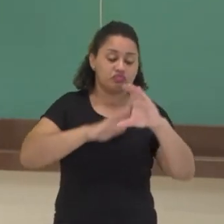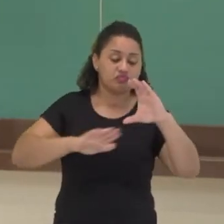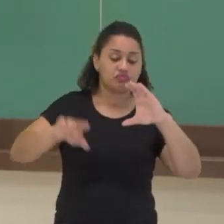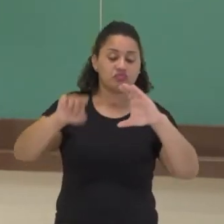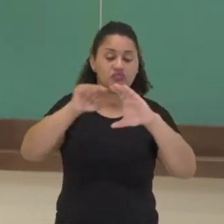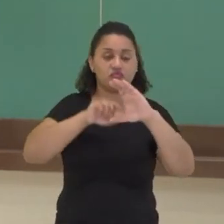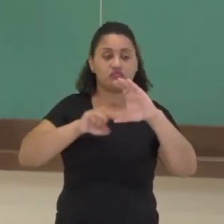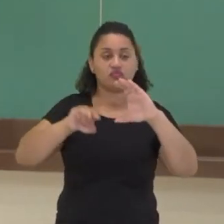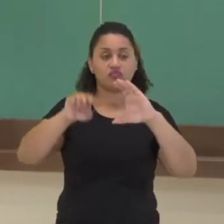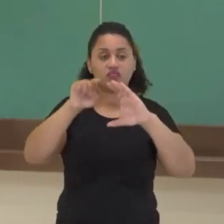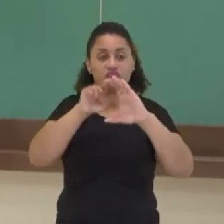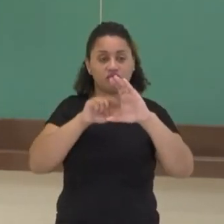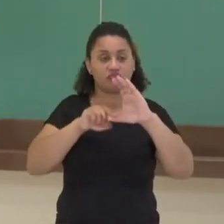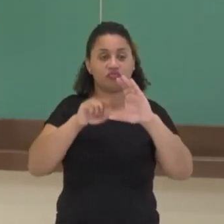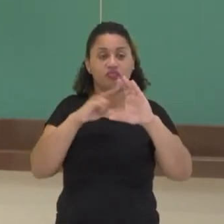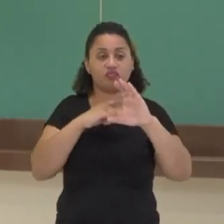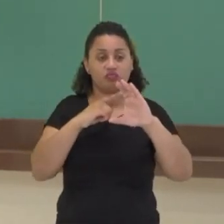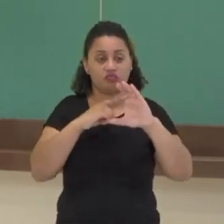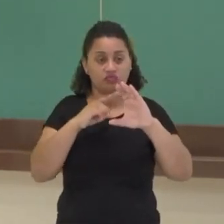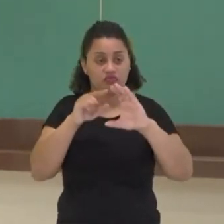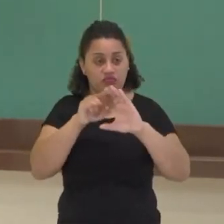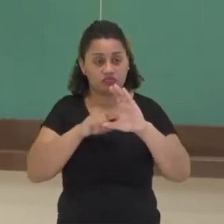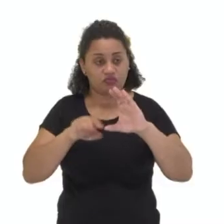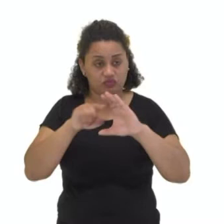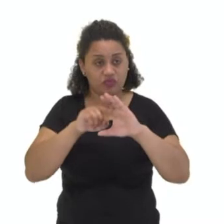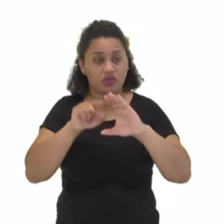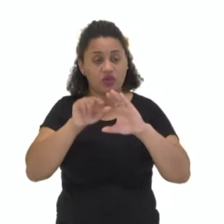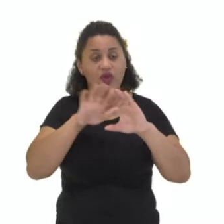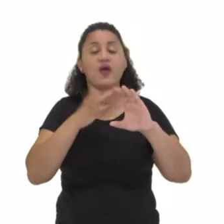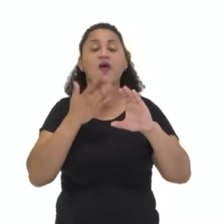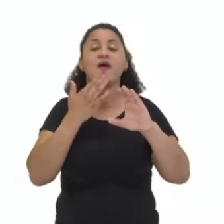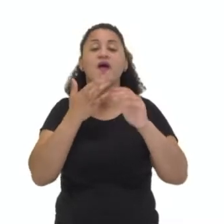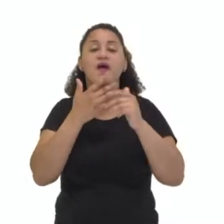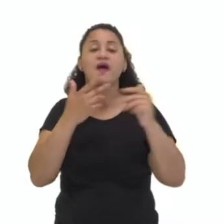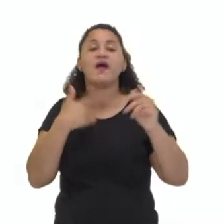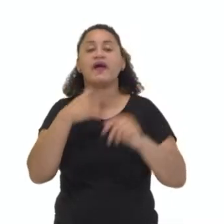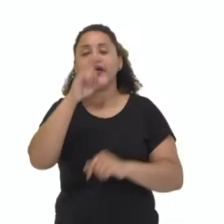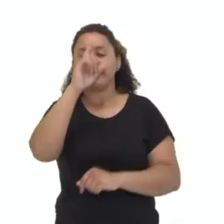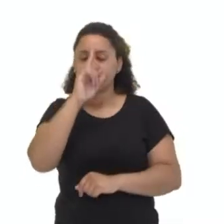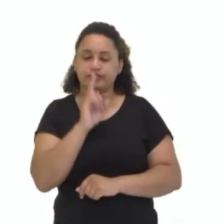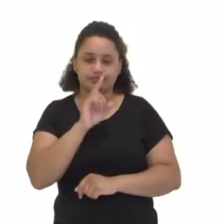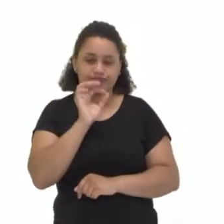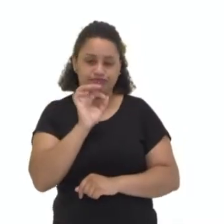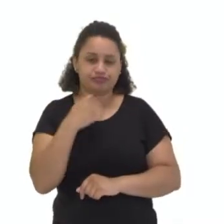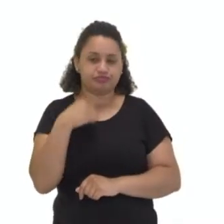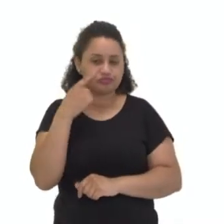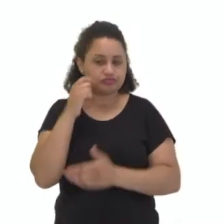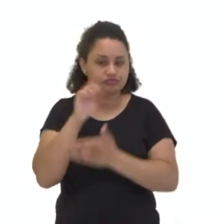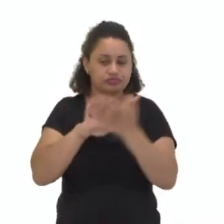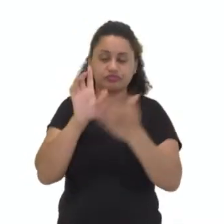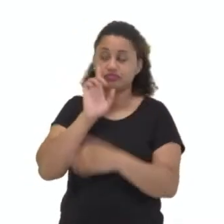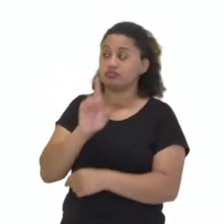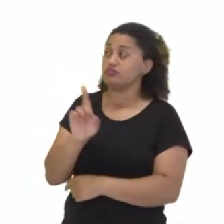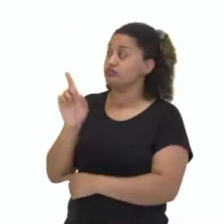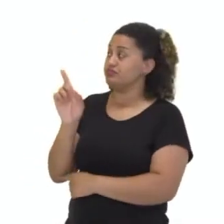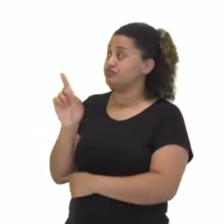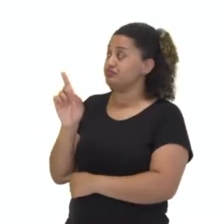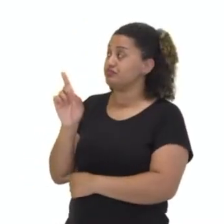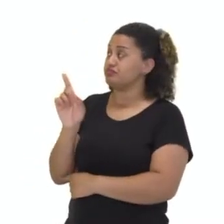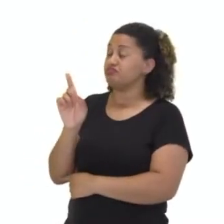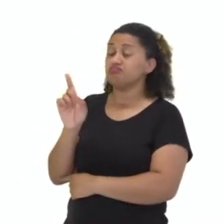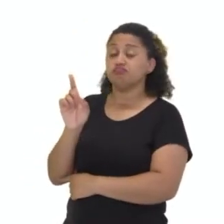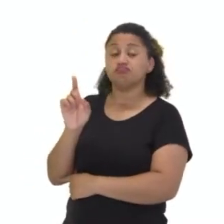temos o setor aqui. Região colorida de amarelo, ok? Na circunferência dessa